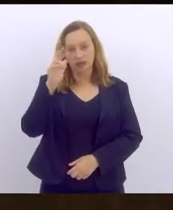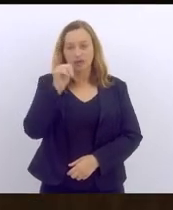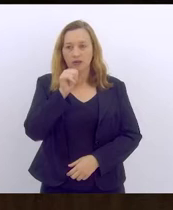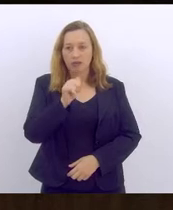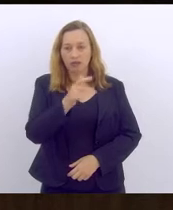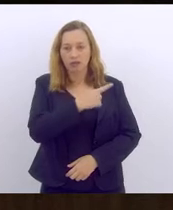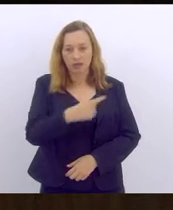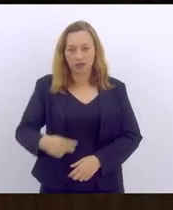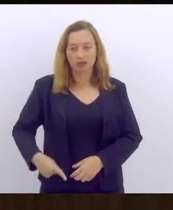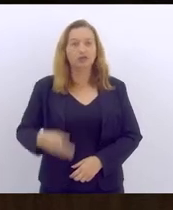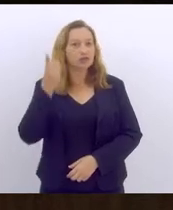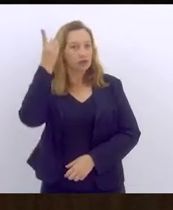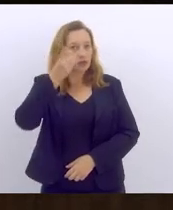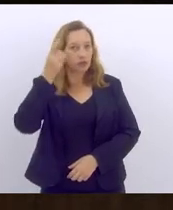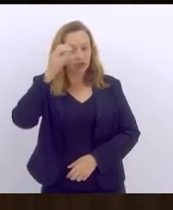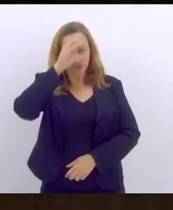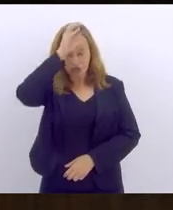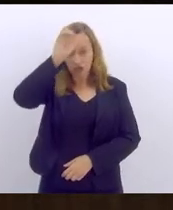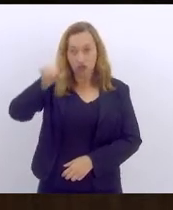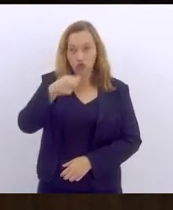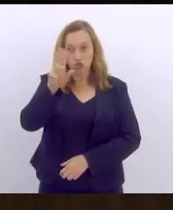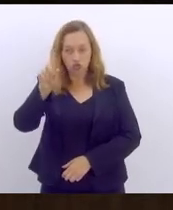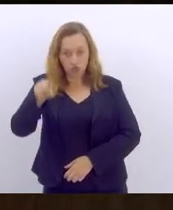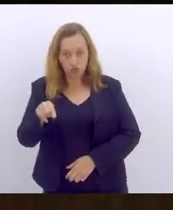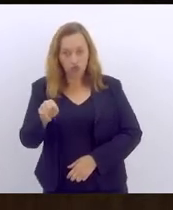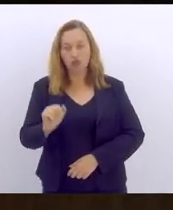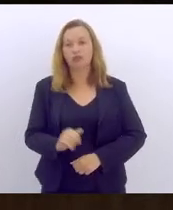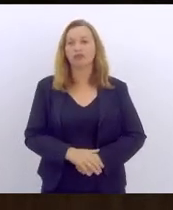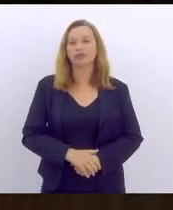deputada tia Ju